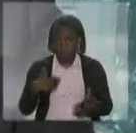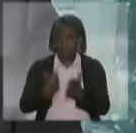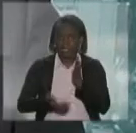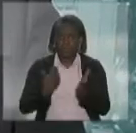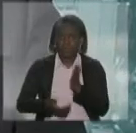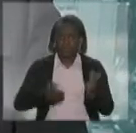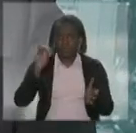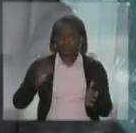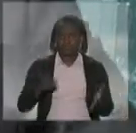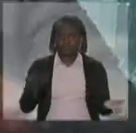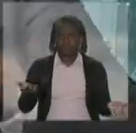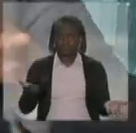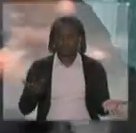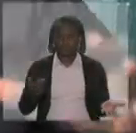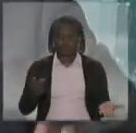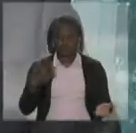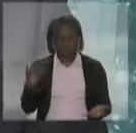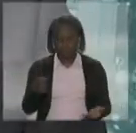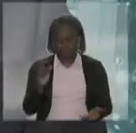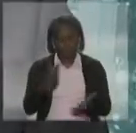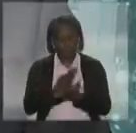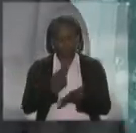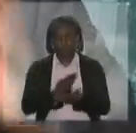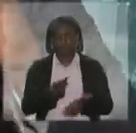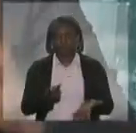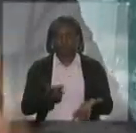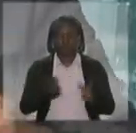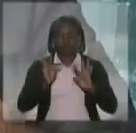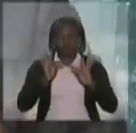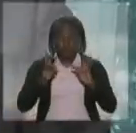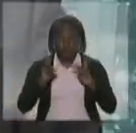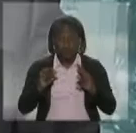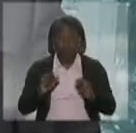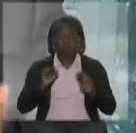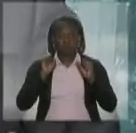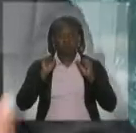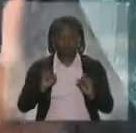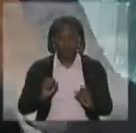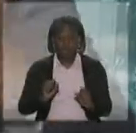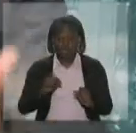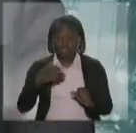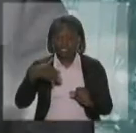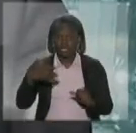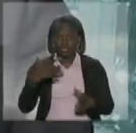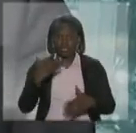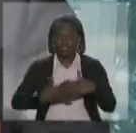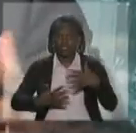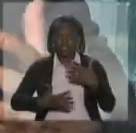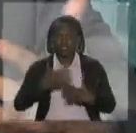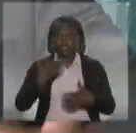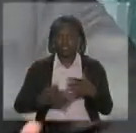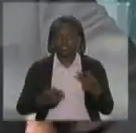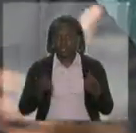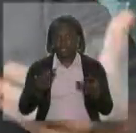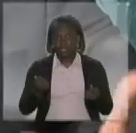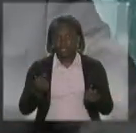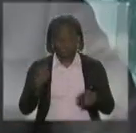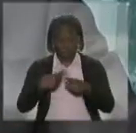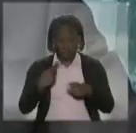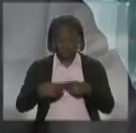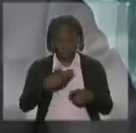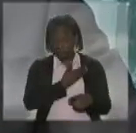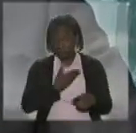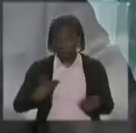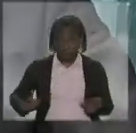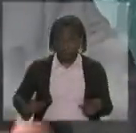direitos não é aceitável tudo podendo dar em nada porque que o governador do